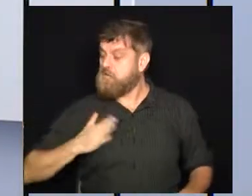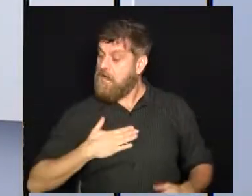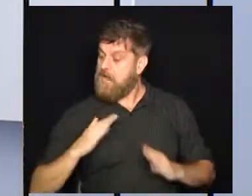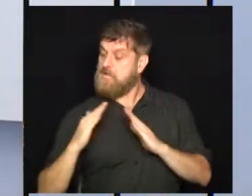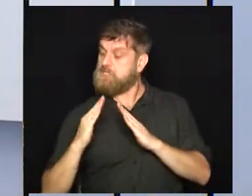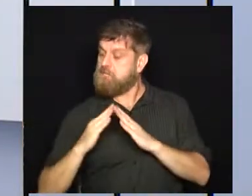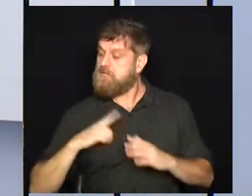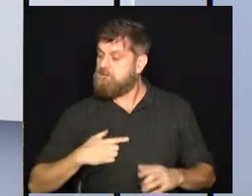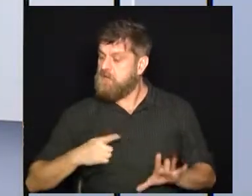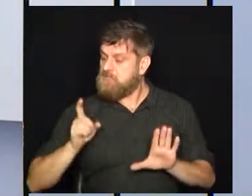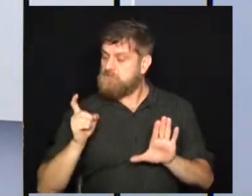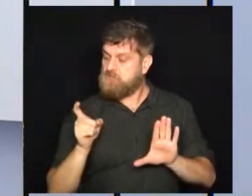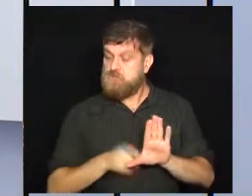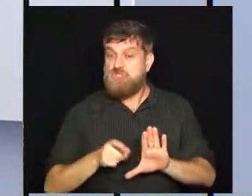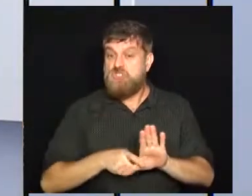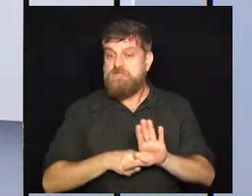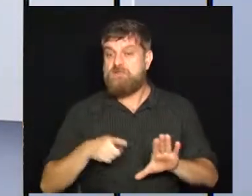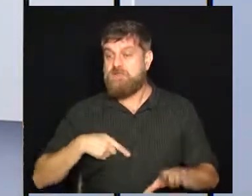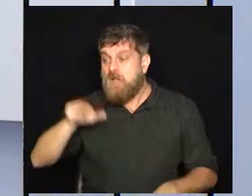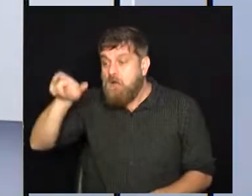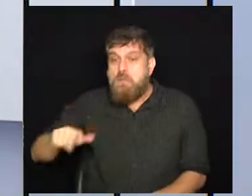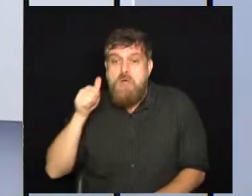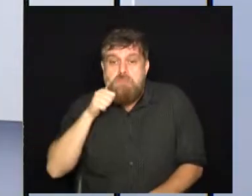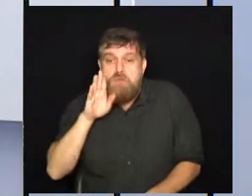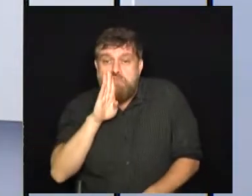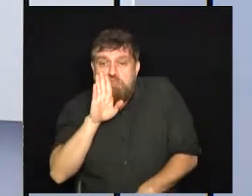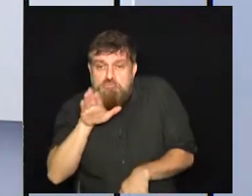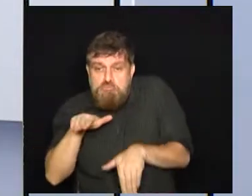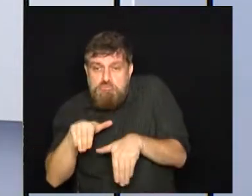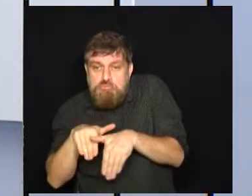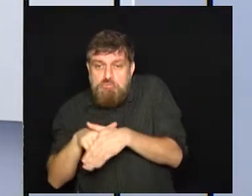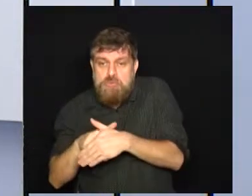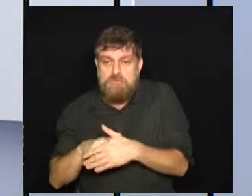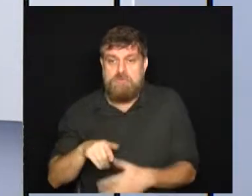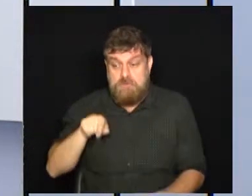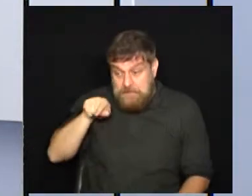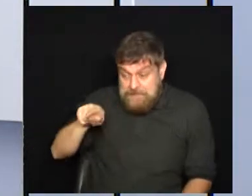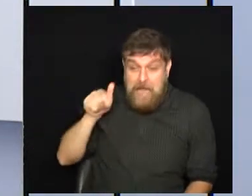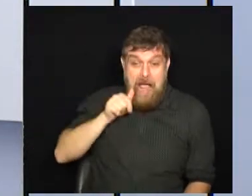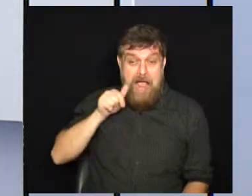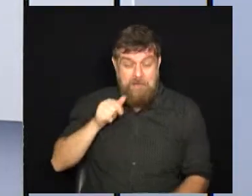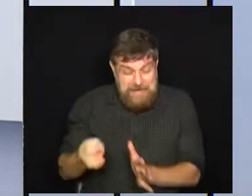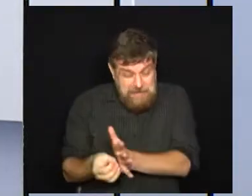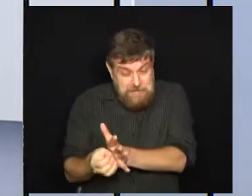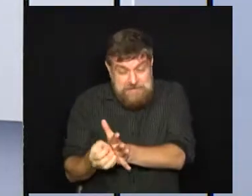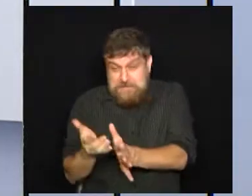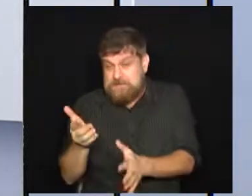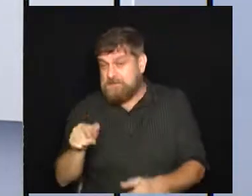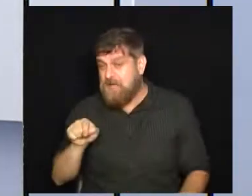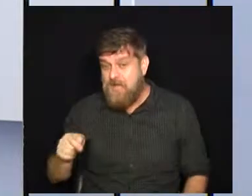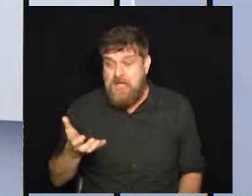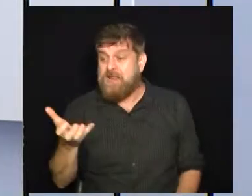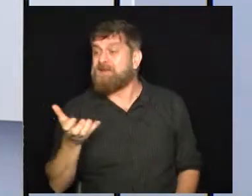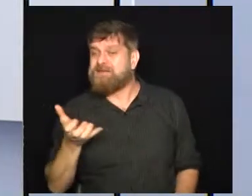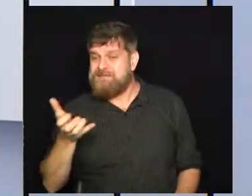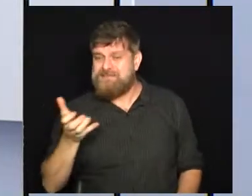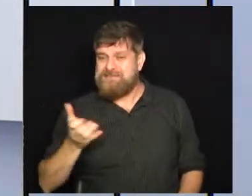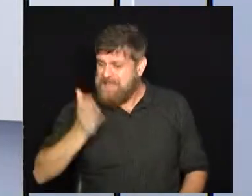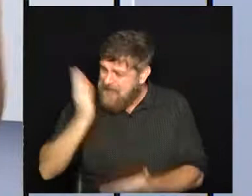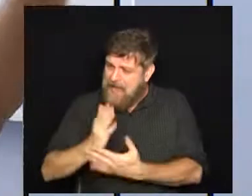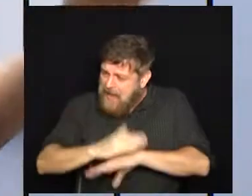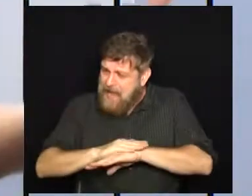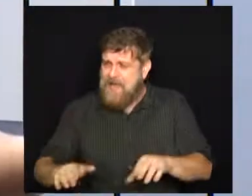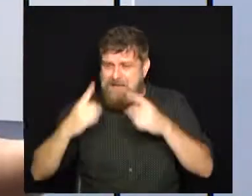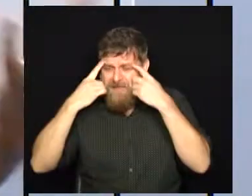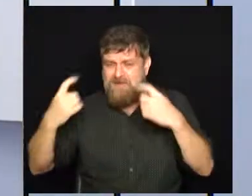propriedade, faz dívida. Essa mulher, nessa situação, muitas vezes ela quer romper o ciclo de